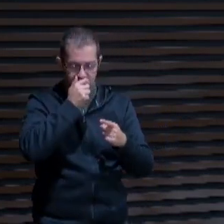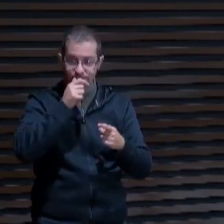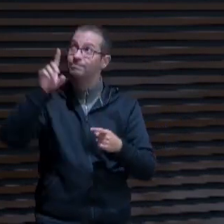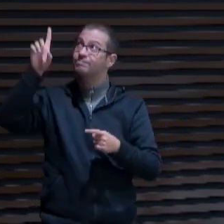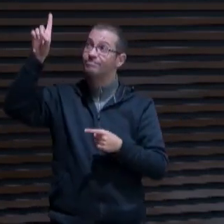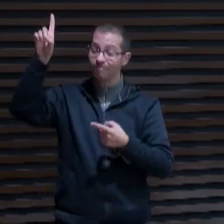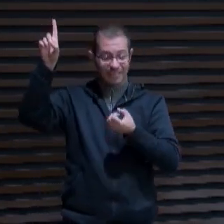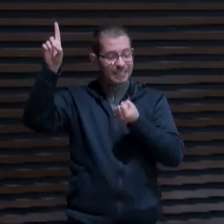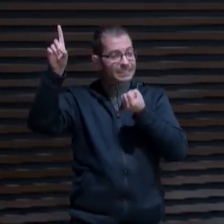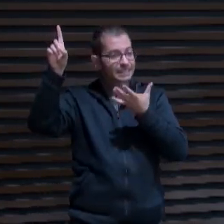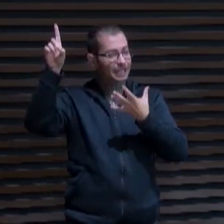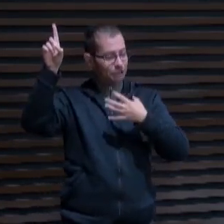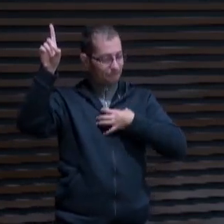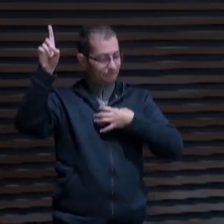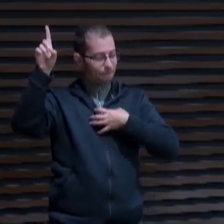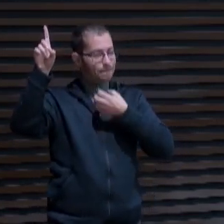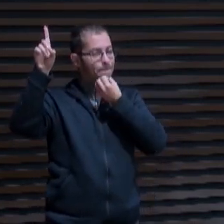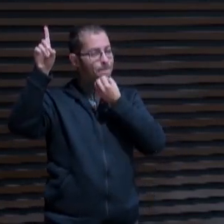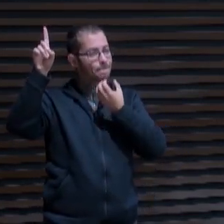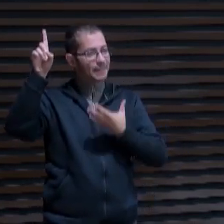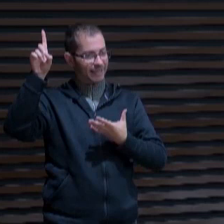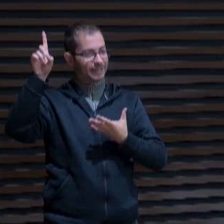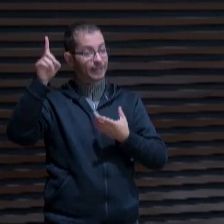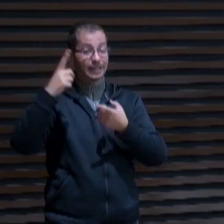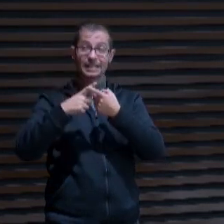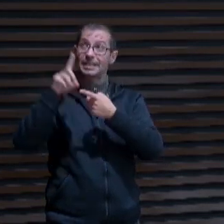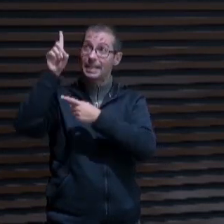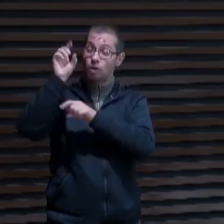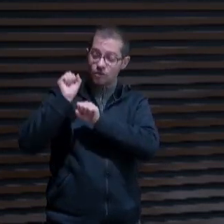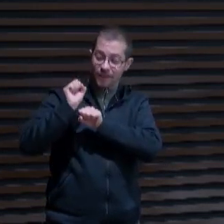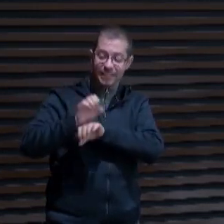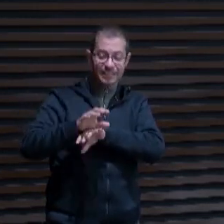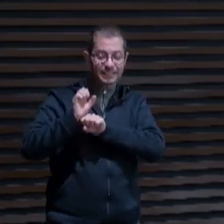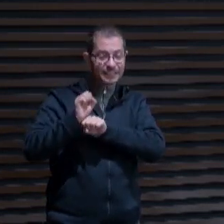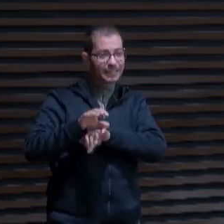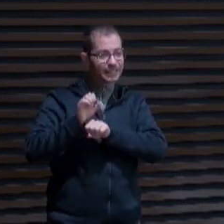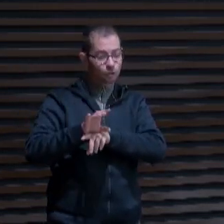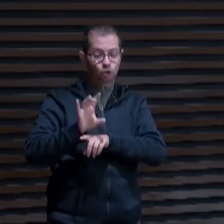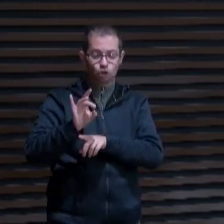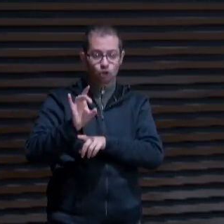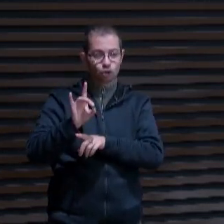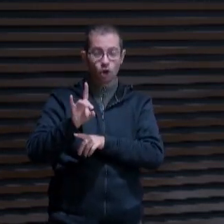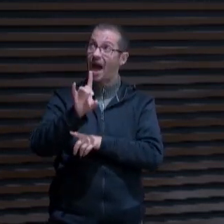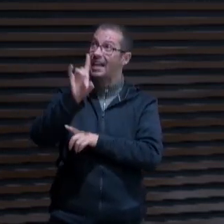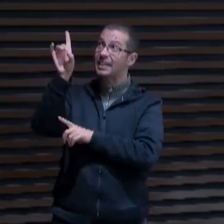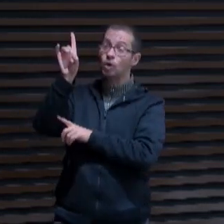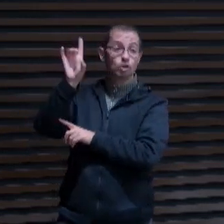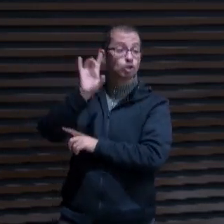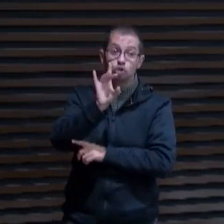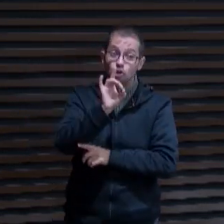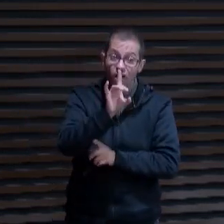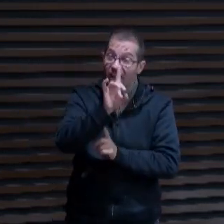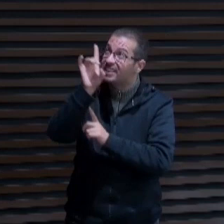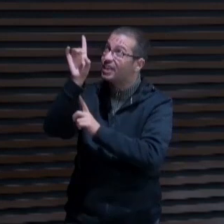É por isso que Ele vem nos ensinando, lá desde o Antigo Testamento, somente a Ele vocês adorarão, somente